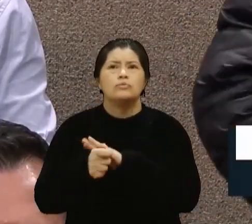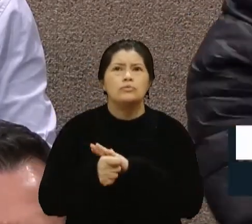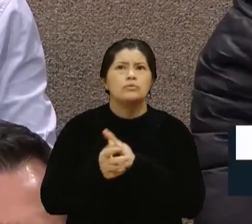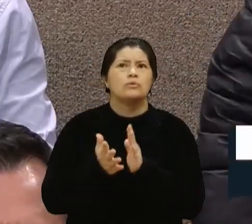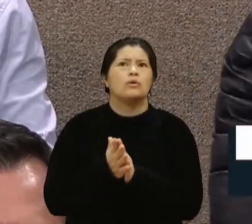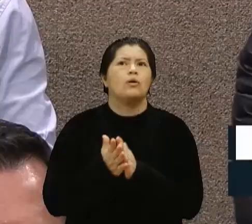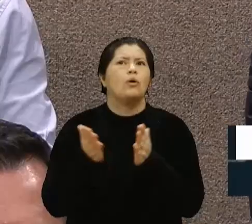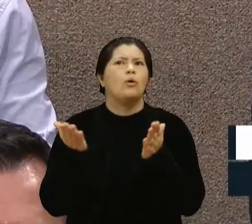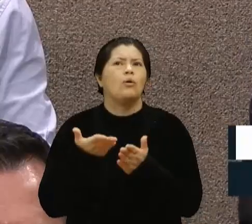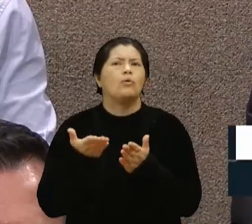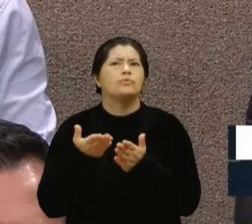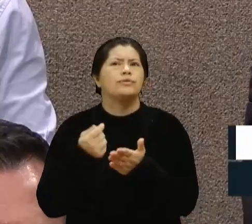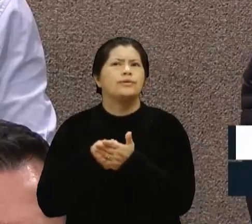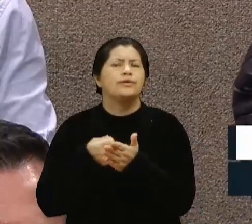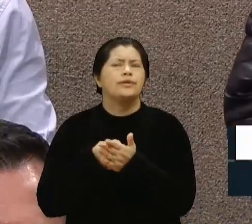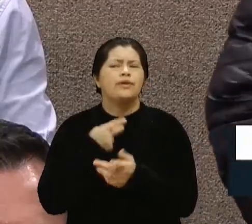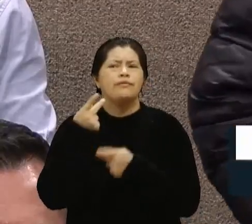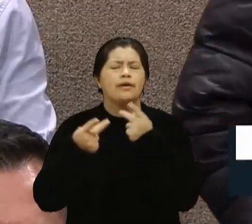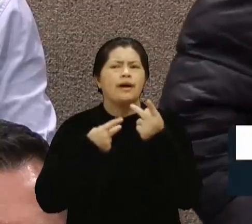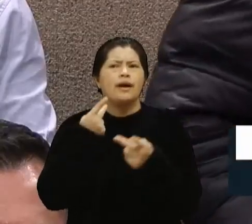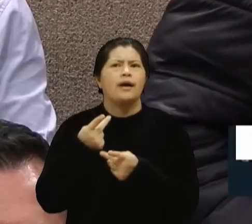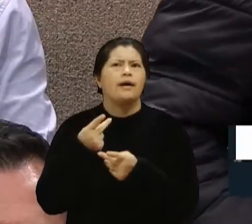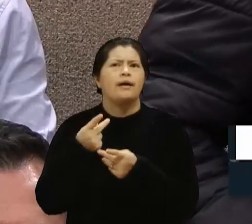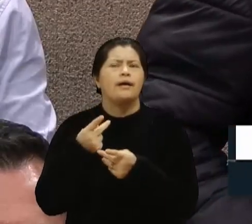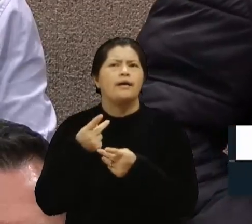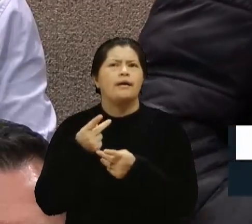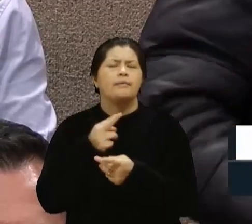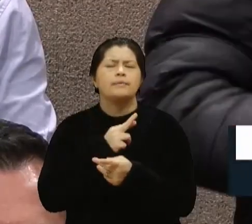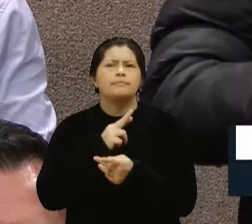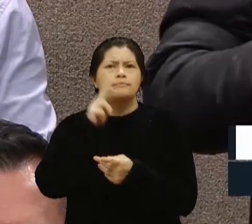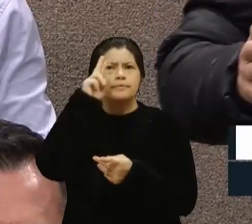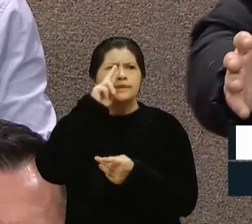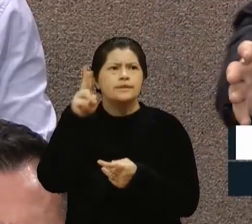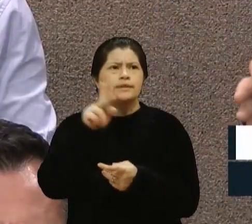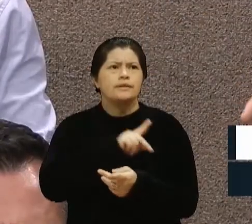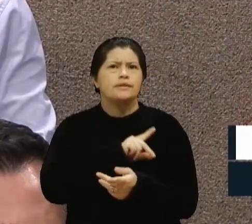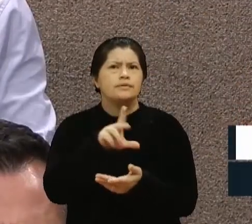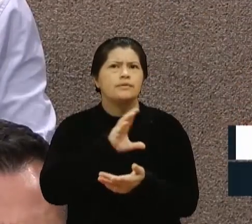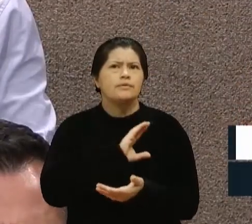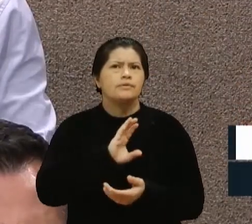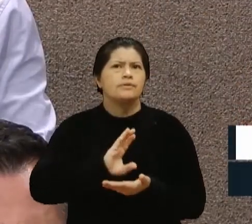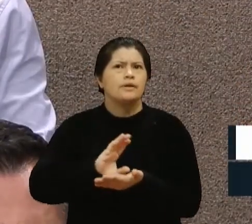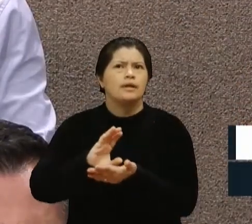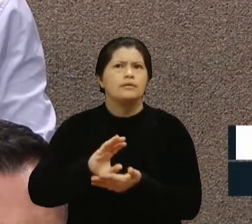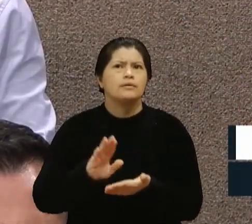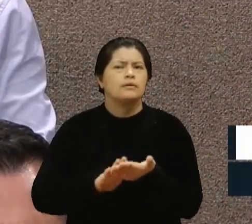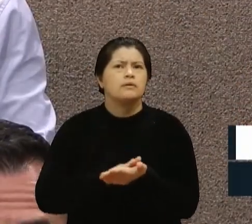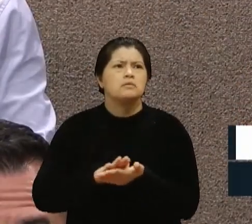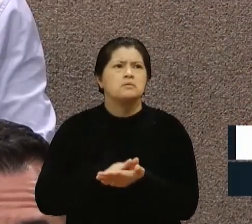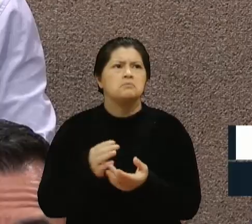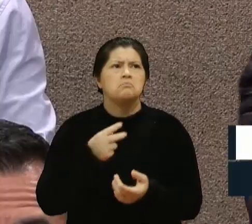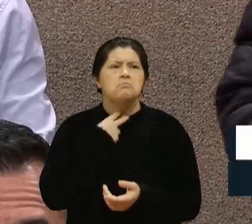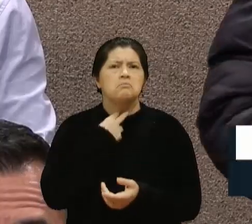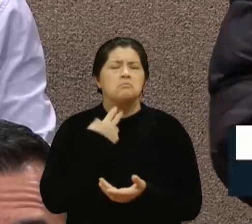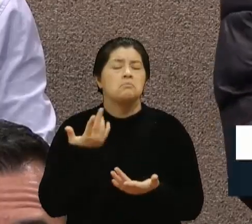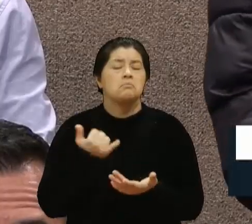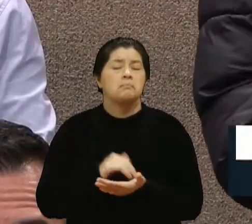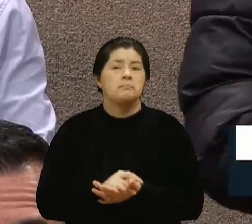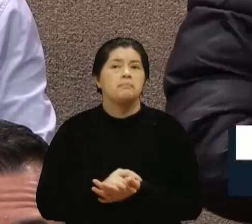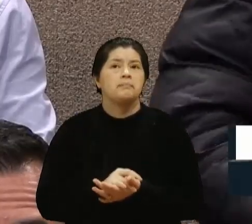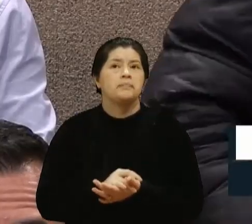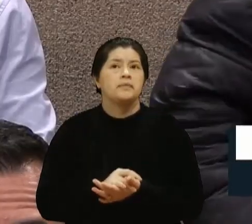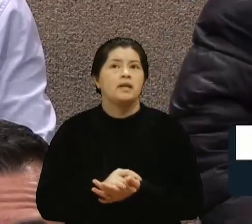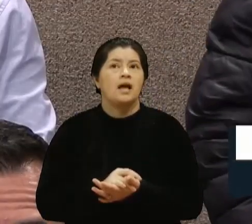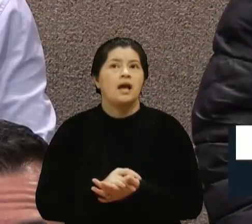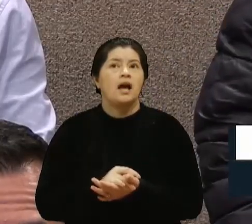hoje, inclusive, tentei falar com a presidente do Conselho do Idoso, de manhã, não pode passar telefone para vereador. Agora, depois